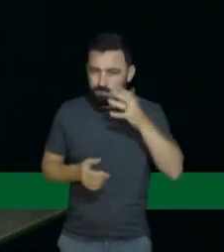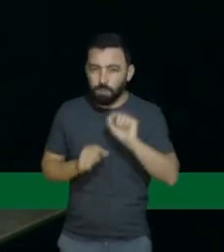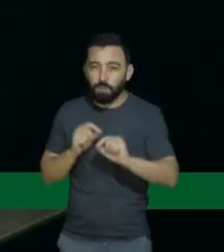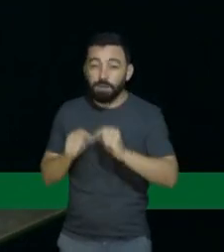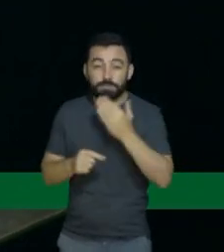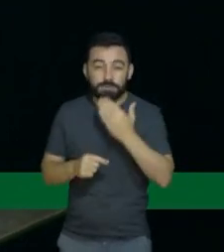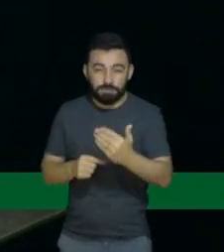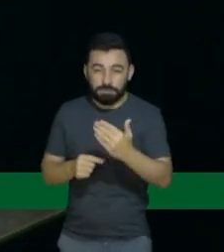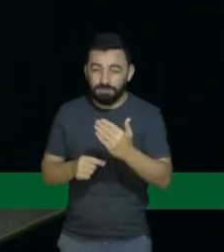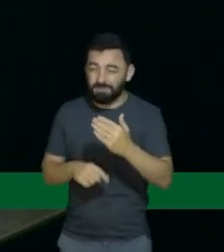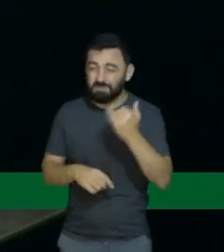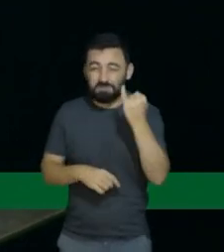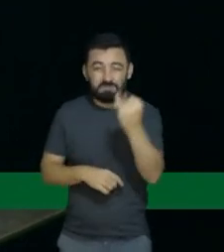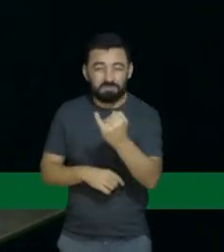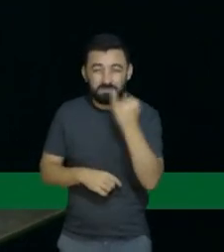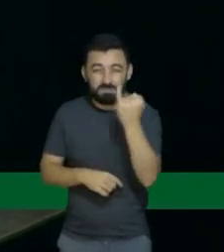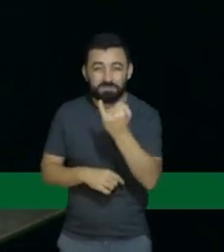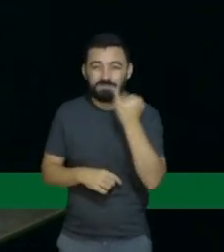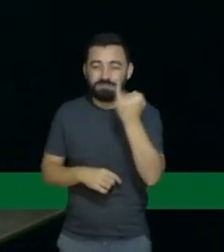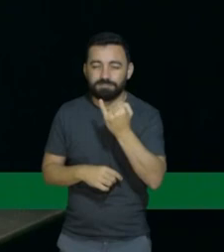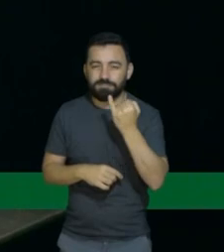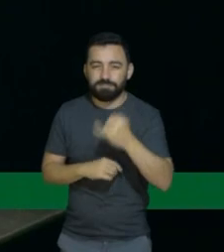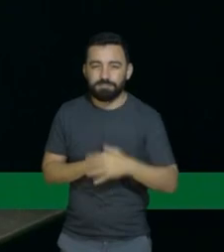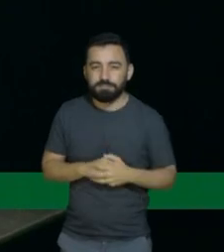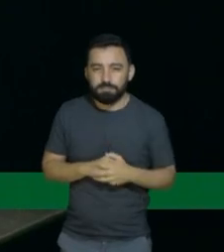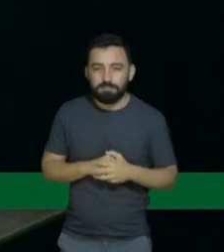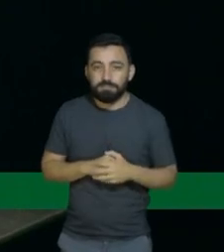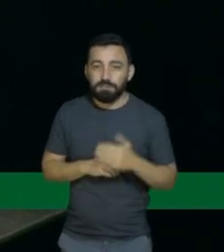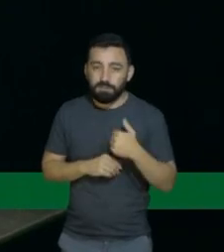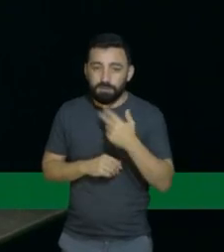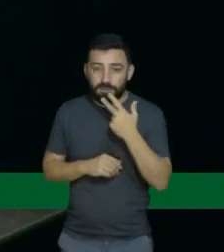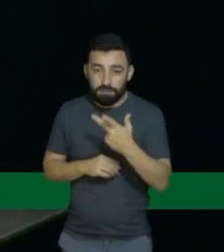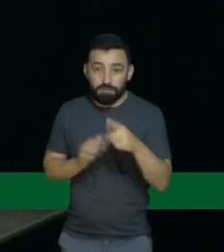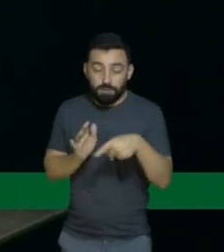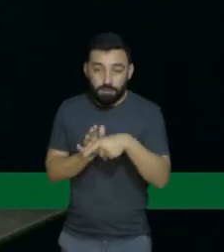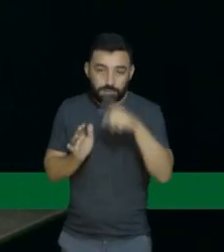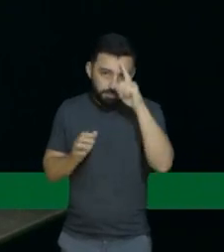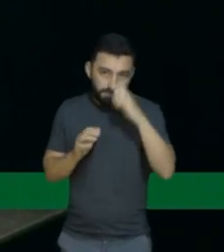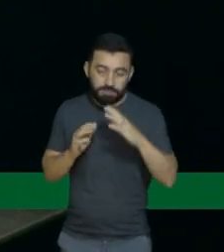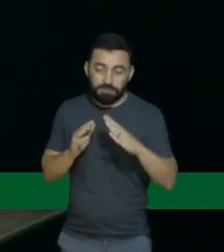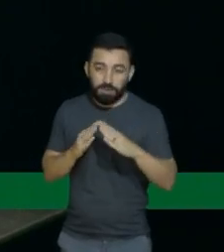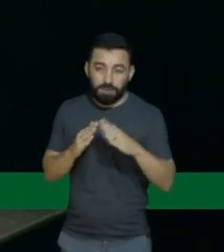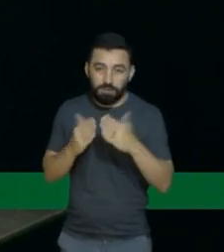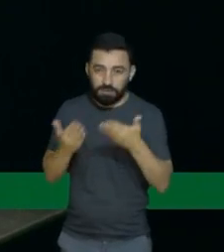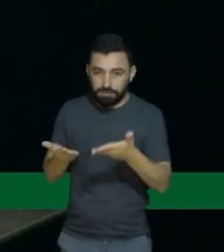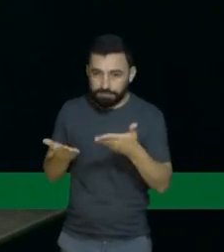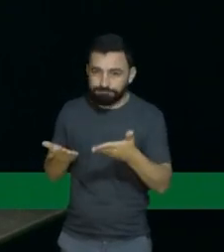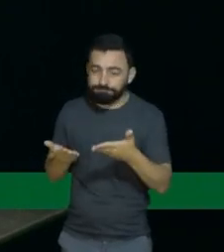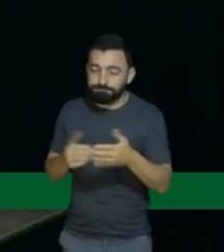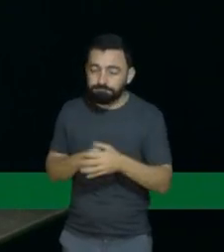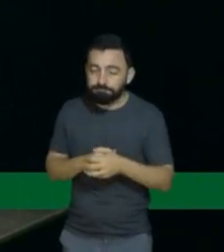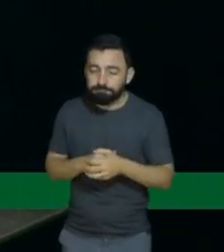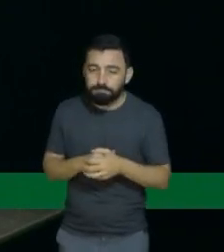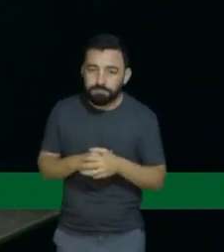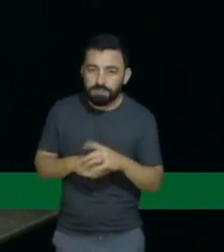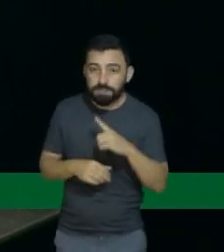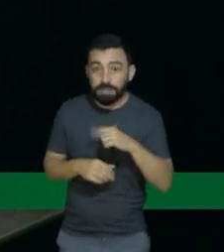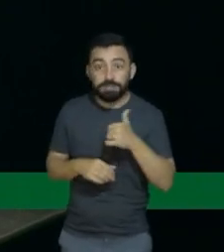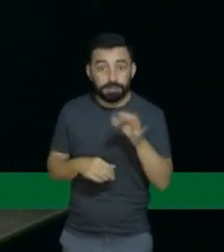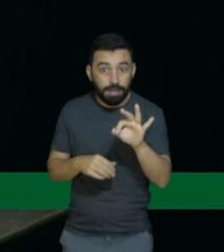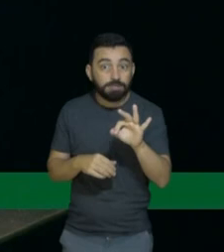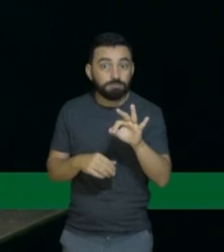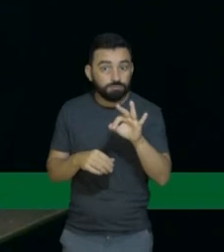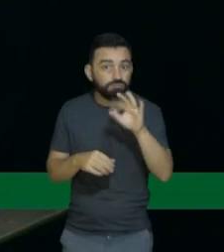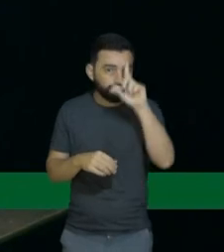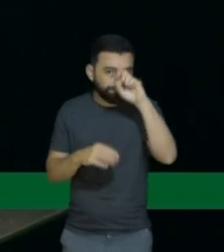extremamente importante e eu falo pelo Hospital Infantil Pequeno Anjo e acredito que mais uns 10 hospitais do